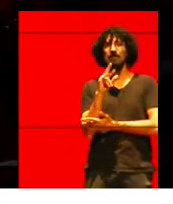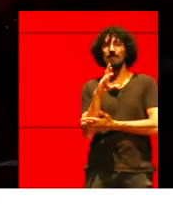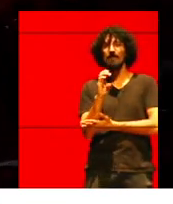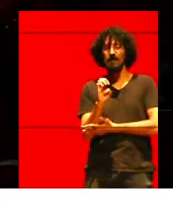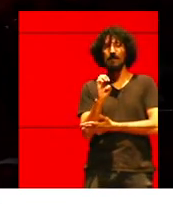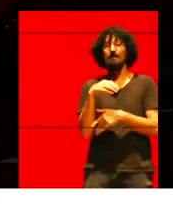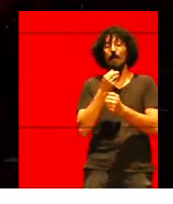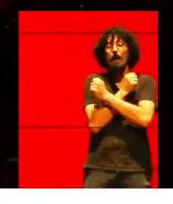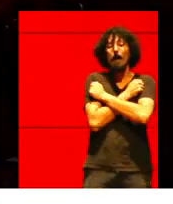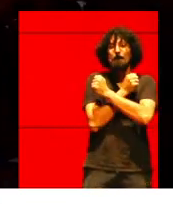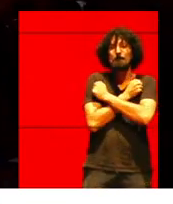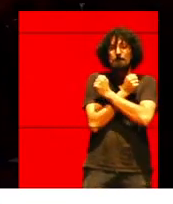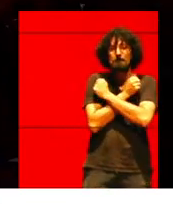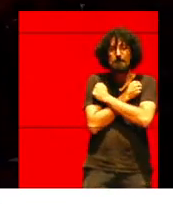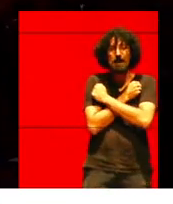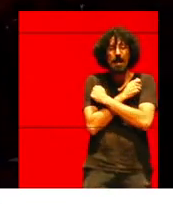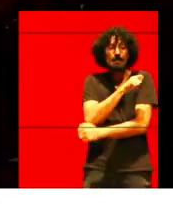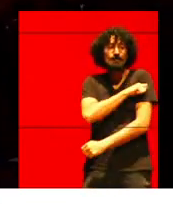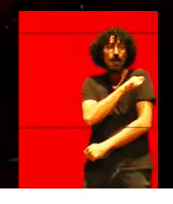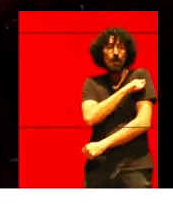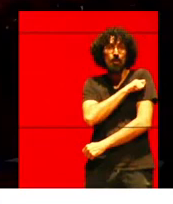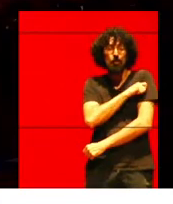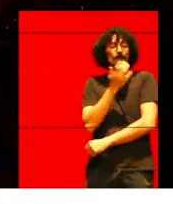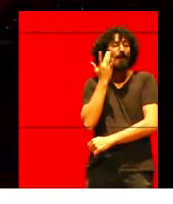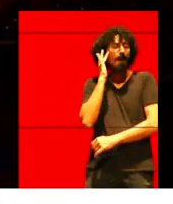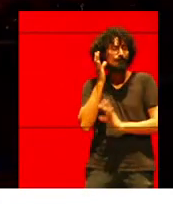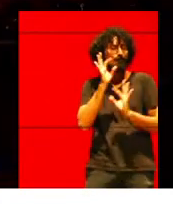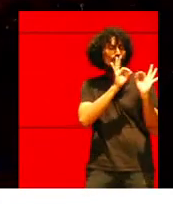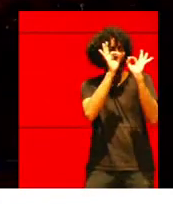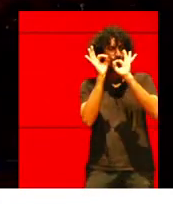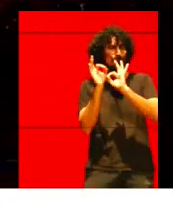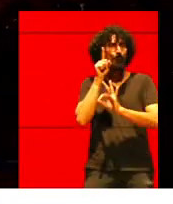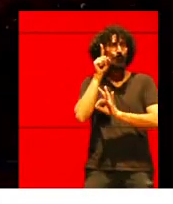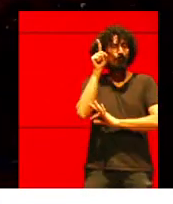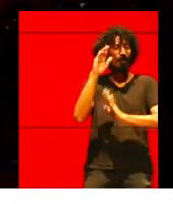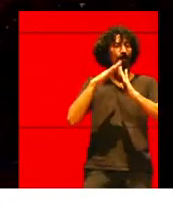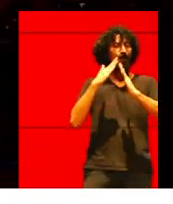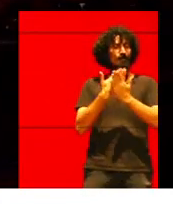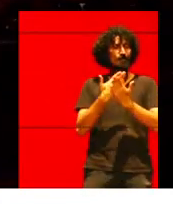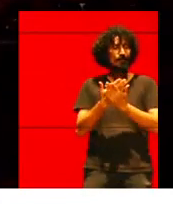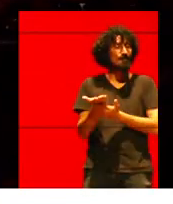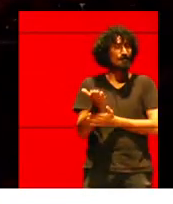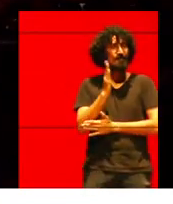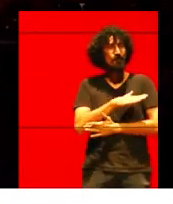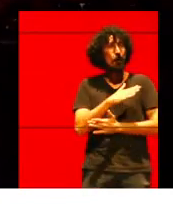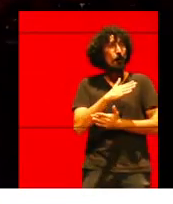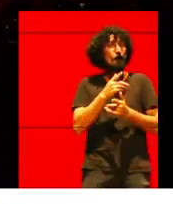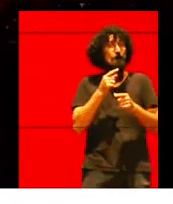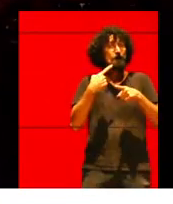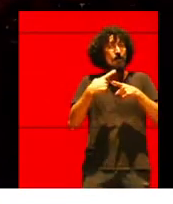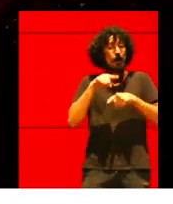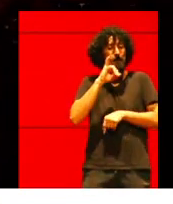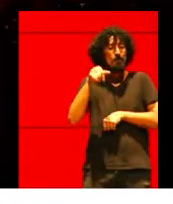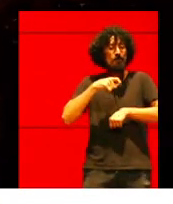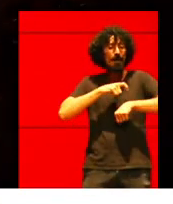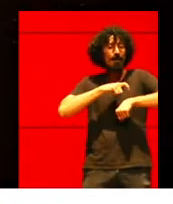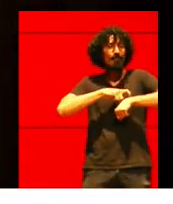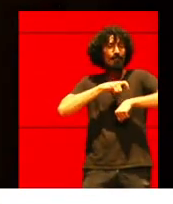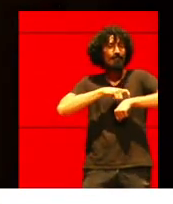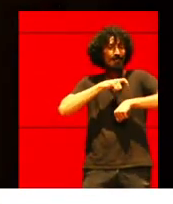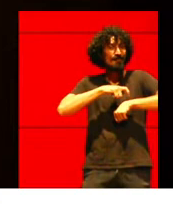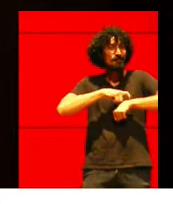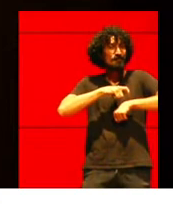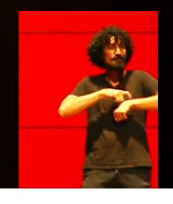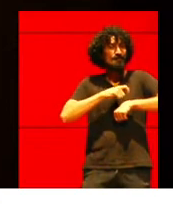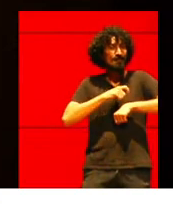E acredito que eles estejam acompanhando. E vamos lá, né? Para a gente não perder tempo, o tempo é curto.